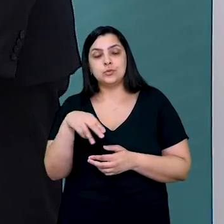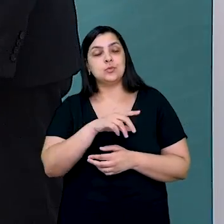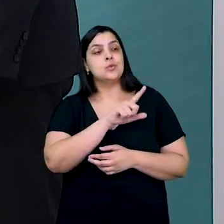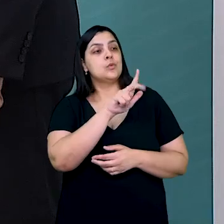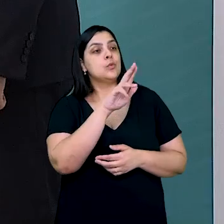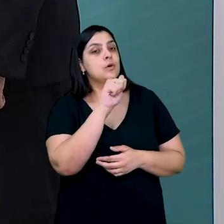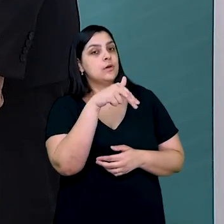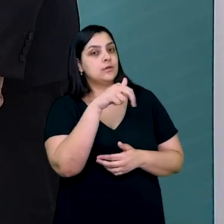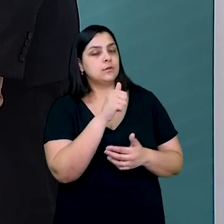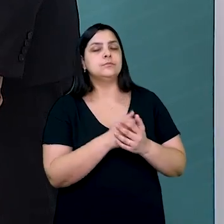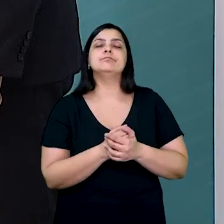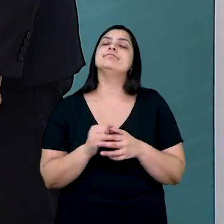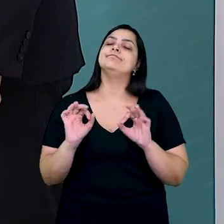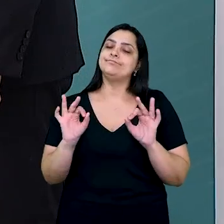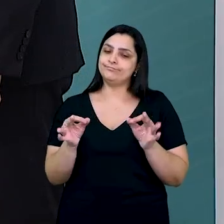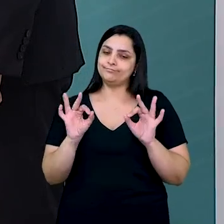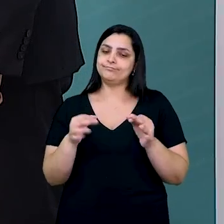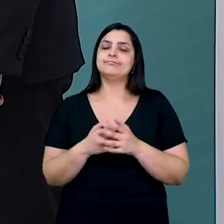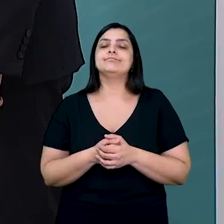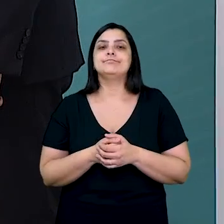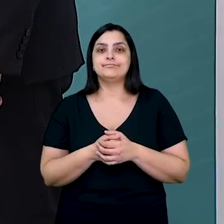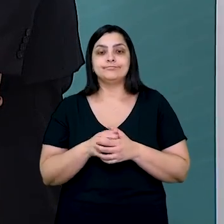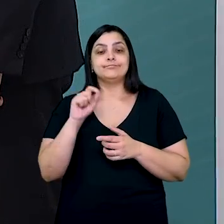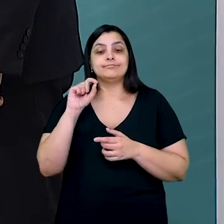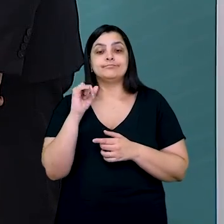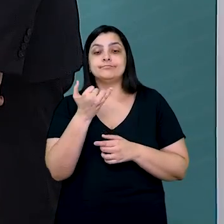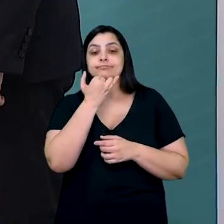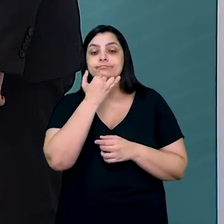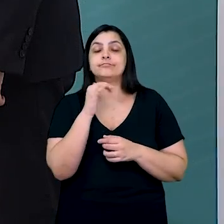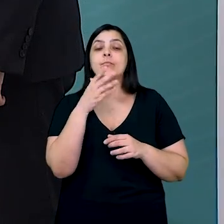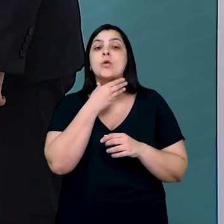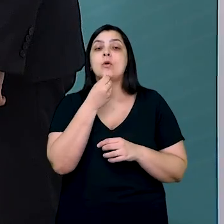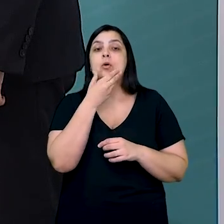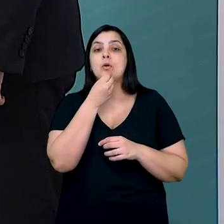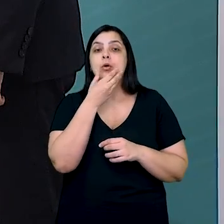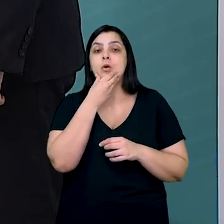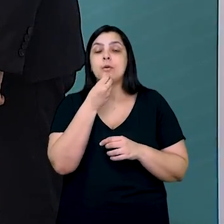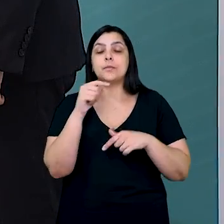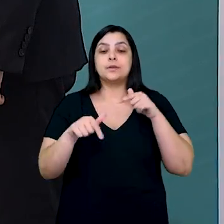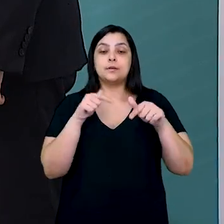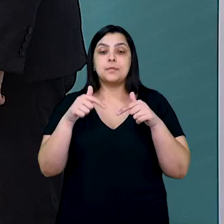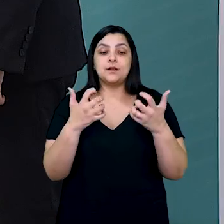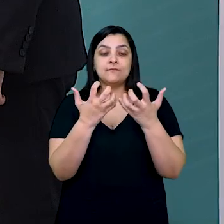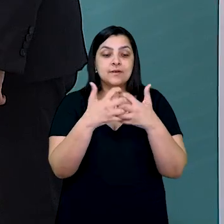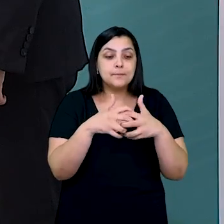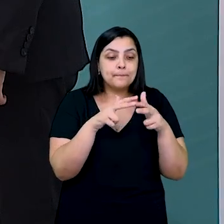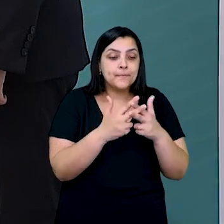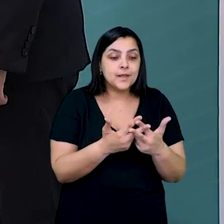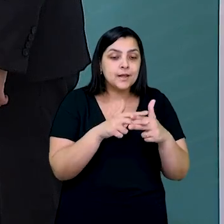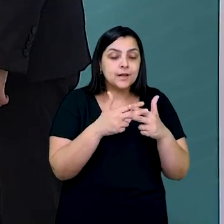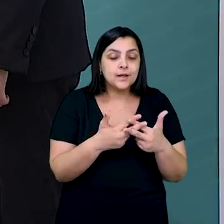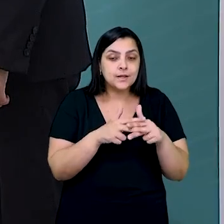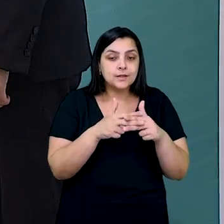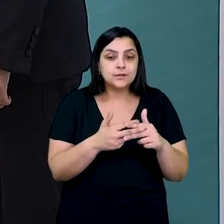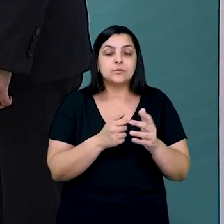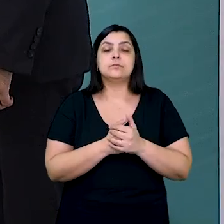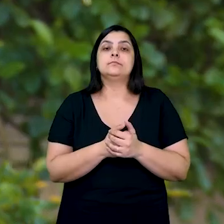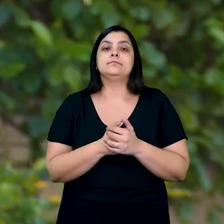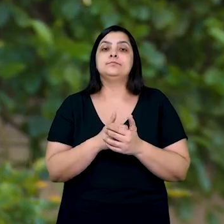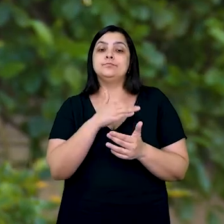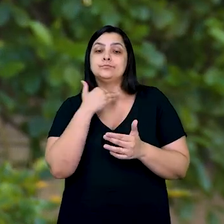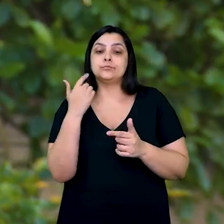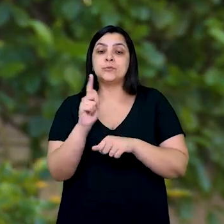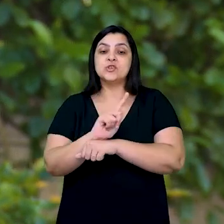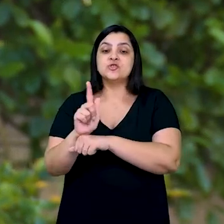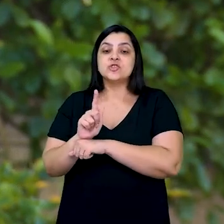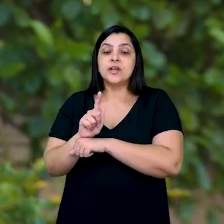Oi, Anderson. Oi, Luana. Exatamente isso. A vítima desse crime é um homem que trabalhava como mecânico agrícola. Ele